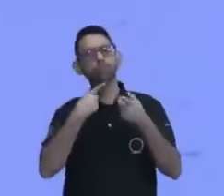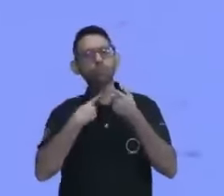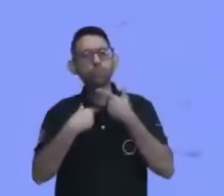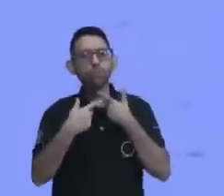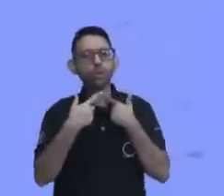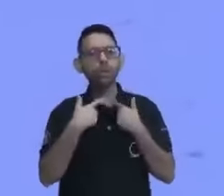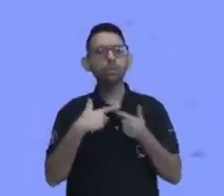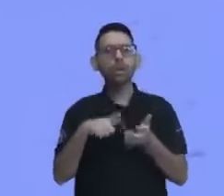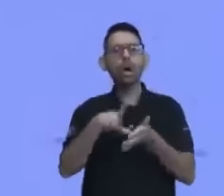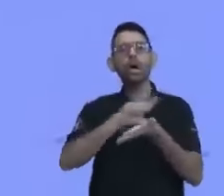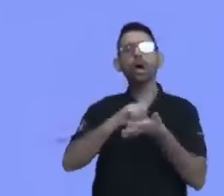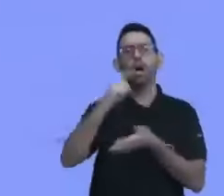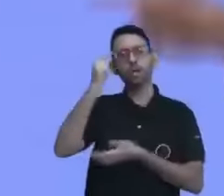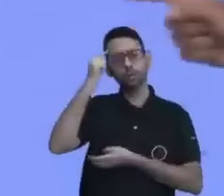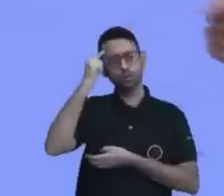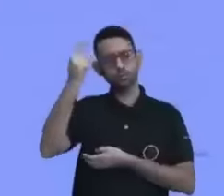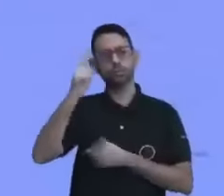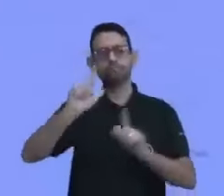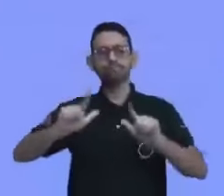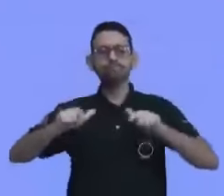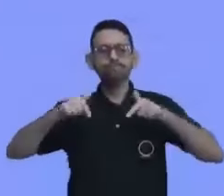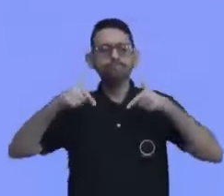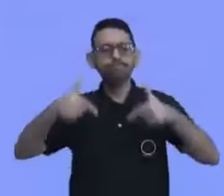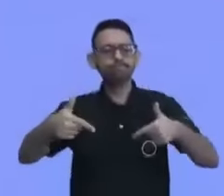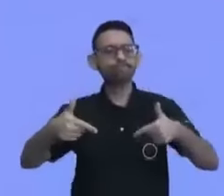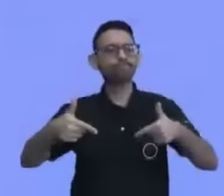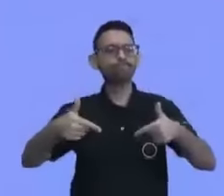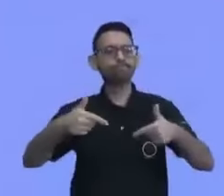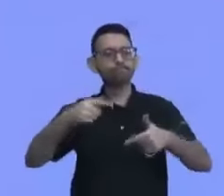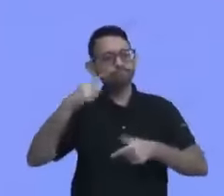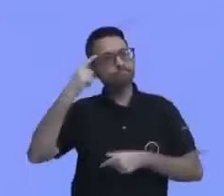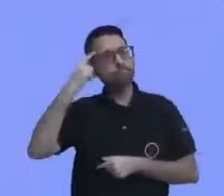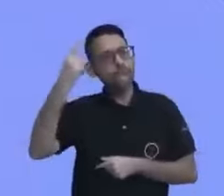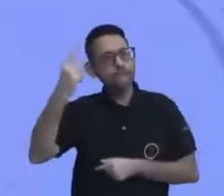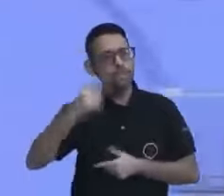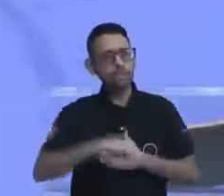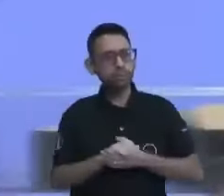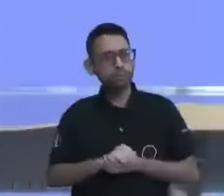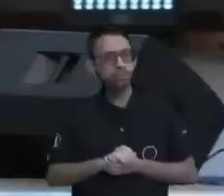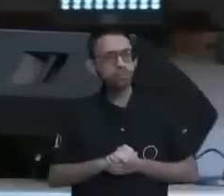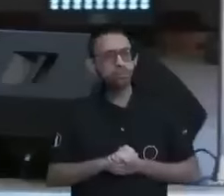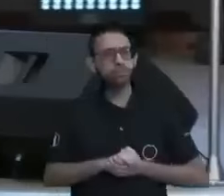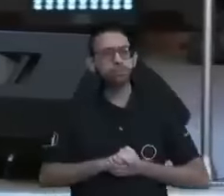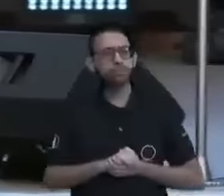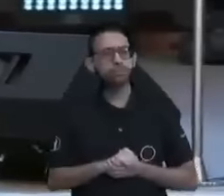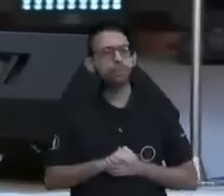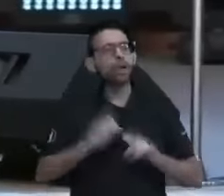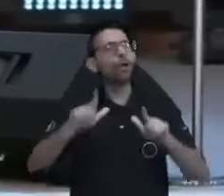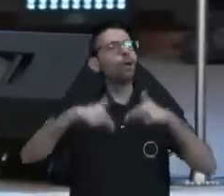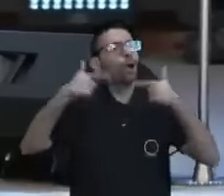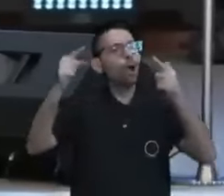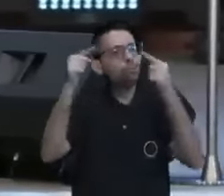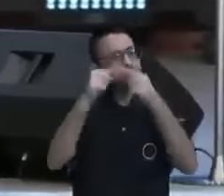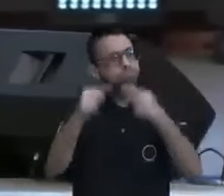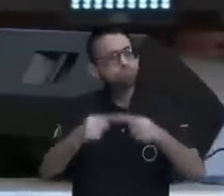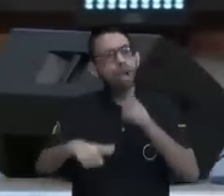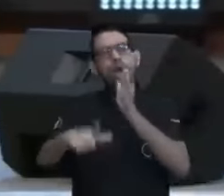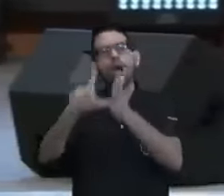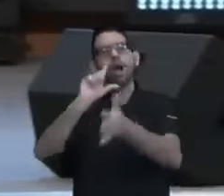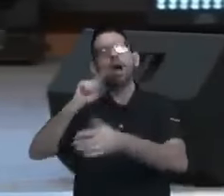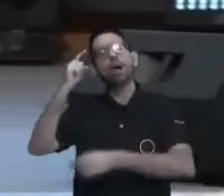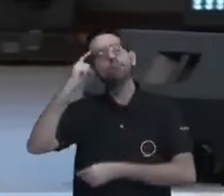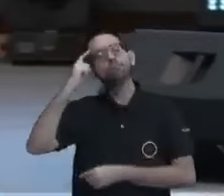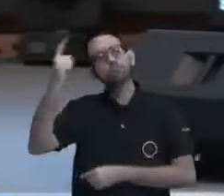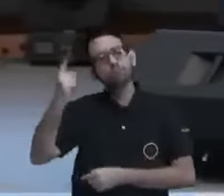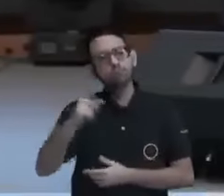tomar uma atitude primeiro você pensa você vai agir primeiro você pensa por isso que Paulo em romanos